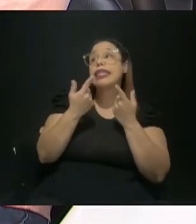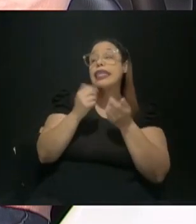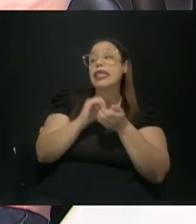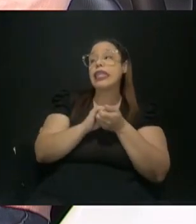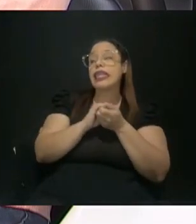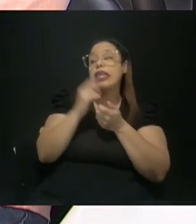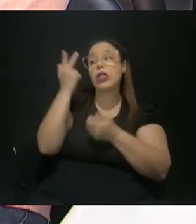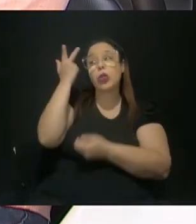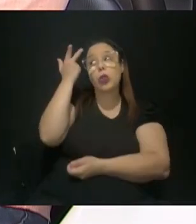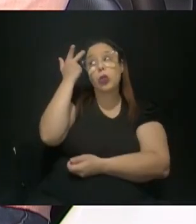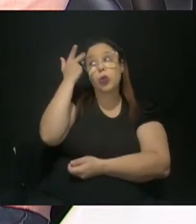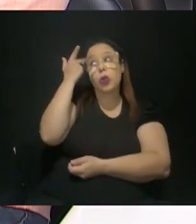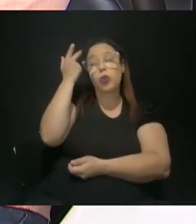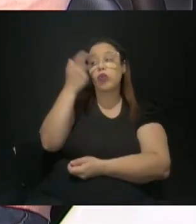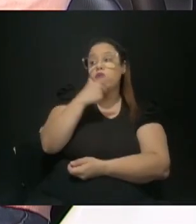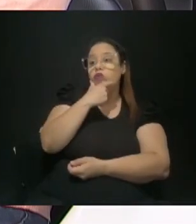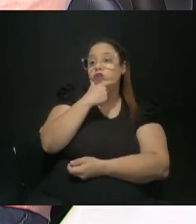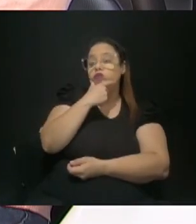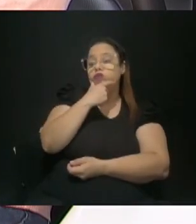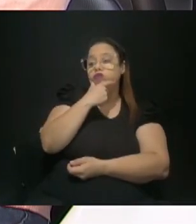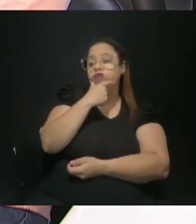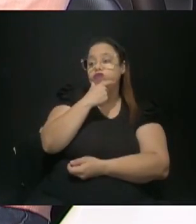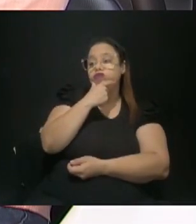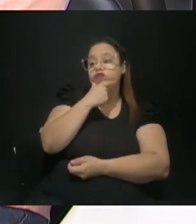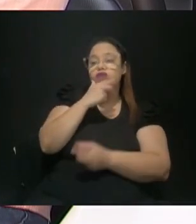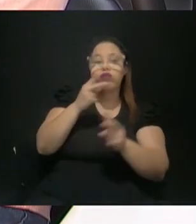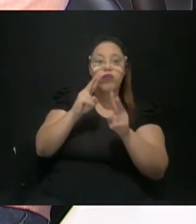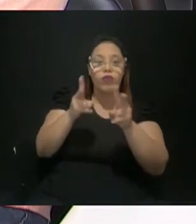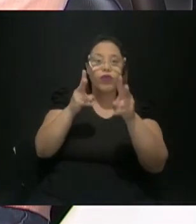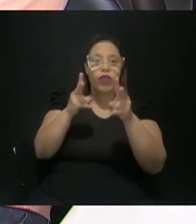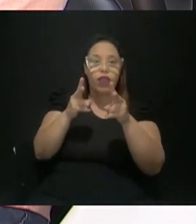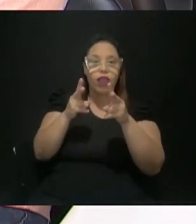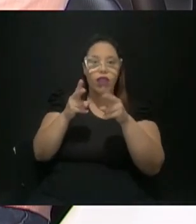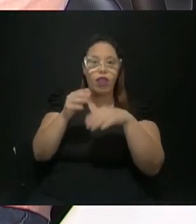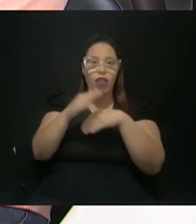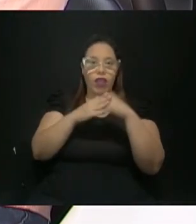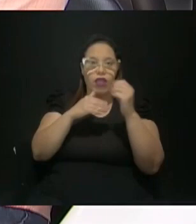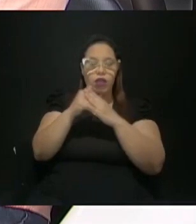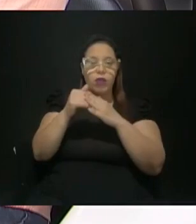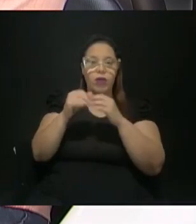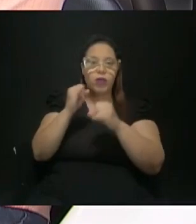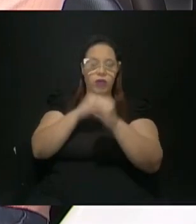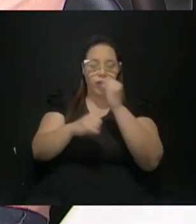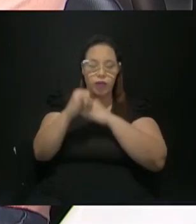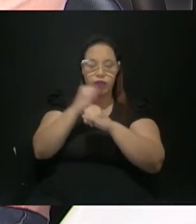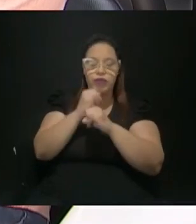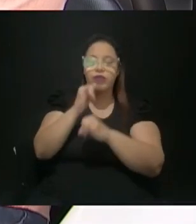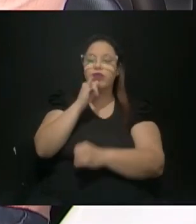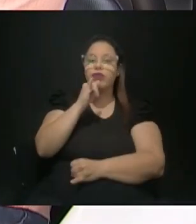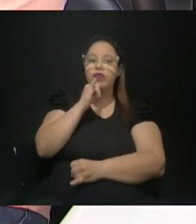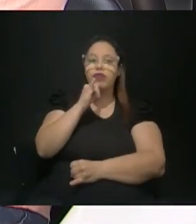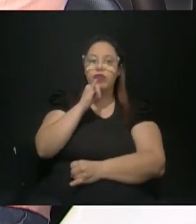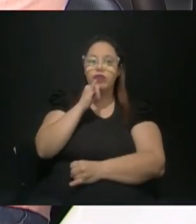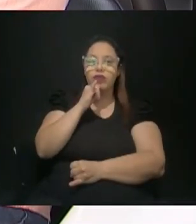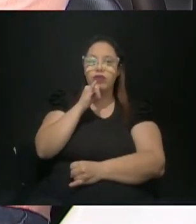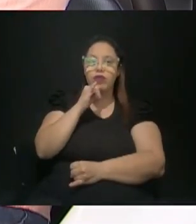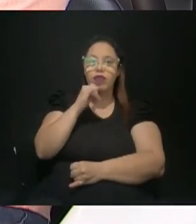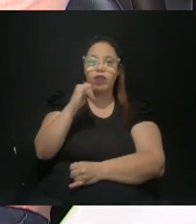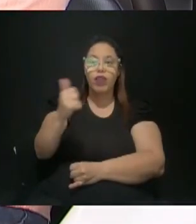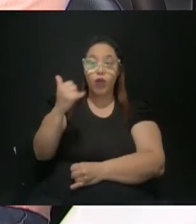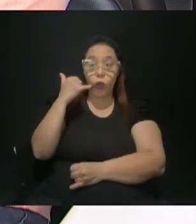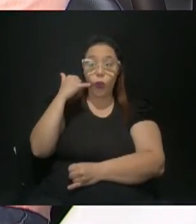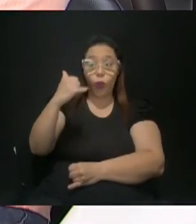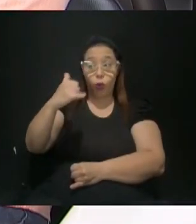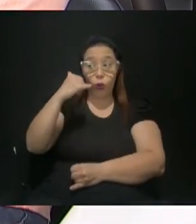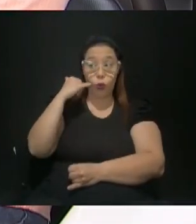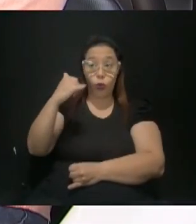Normalmente é a área que sempre provê serviços para a internet. Então, por exemplo, as grandes operadoras de telecomunicações